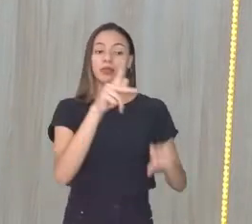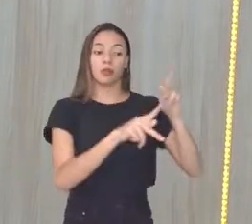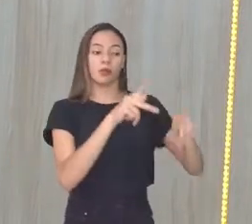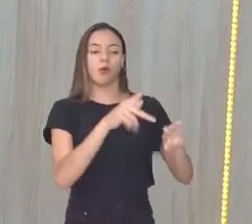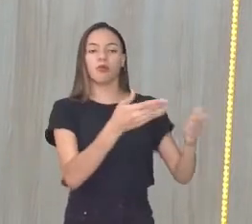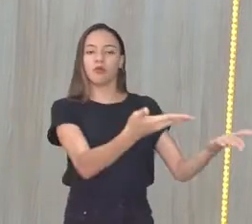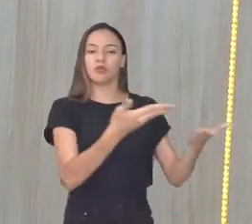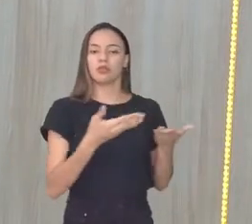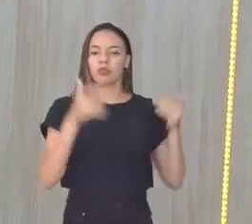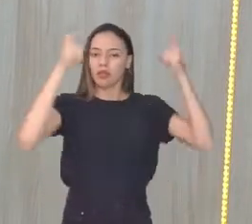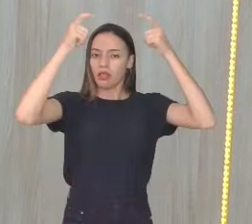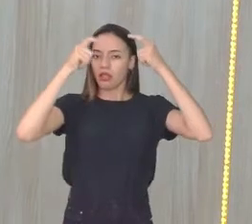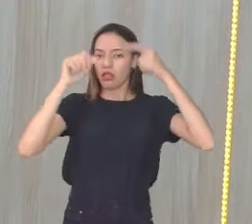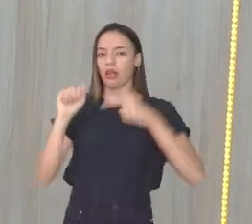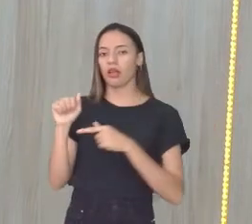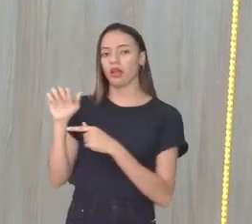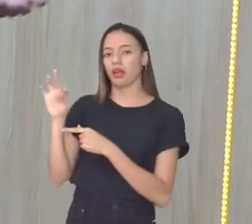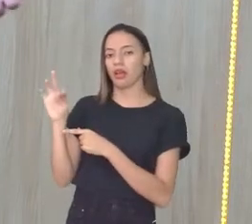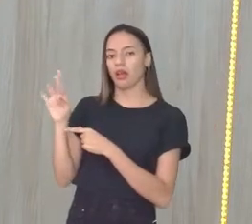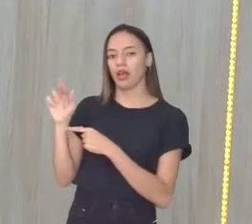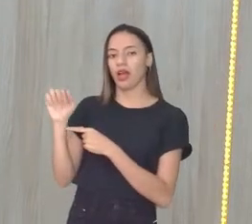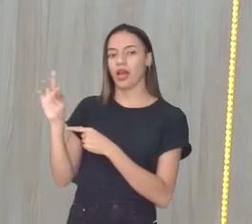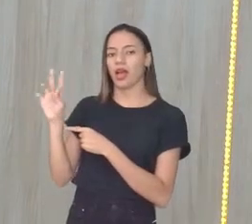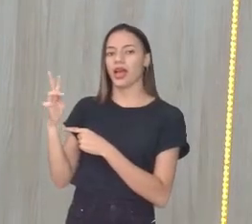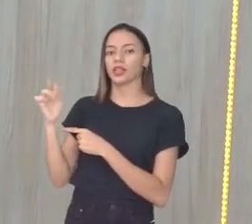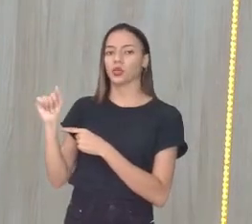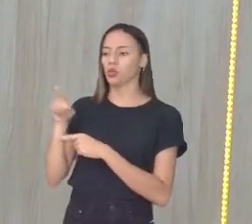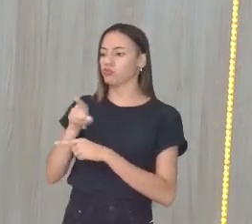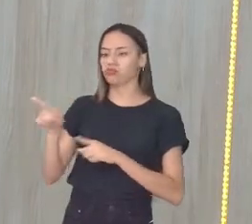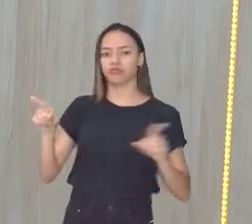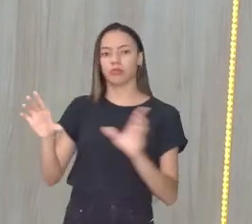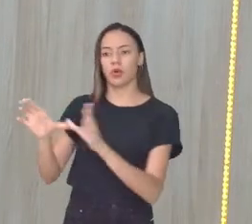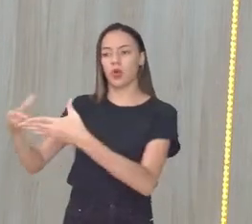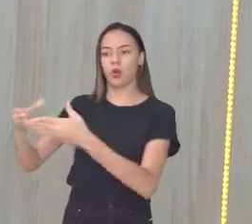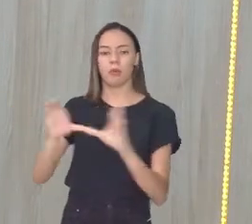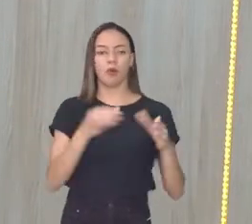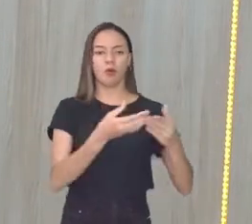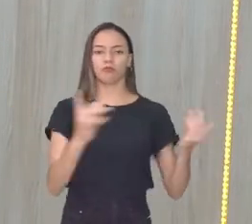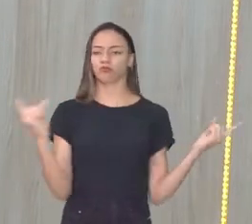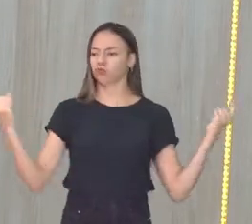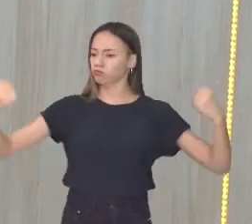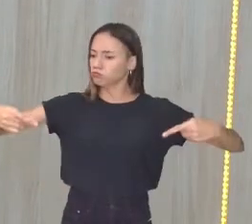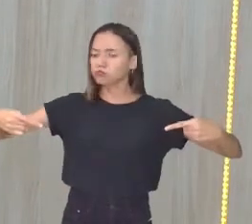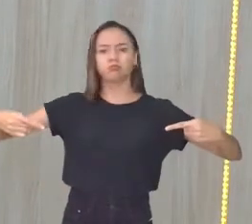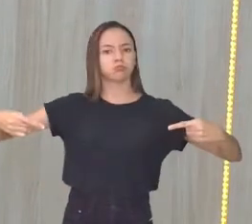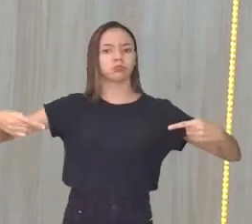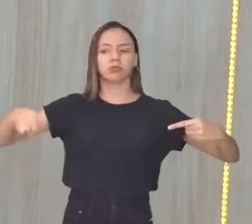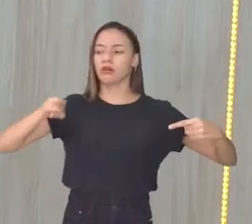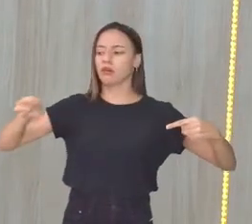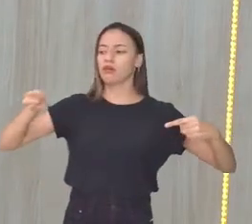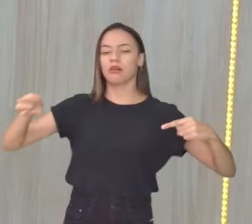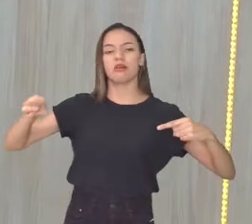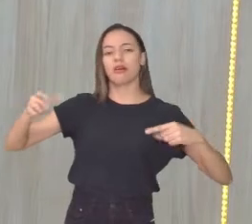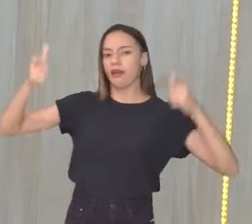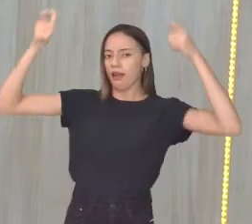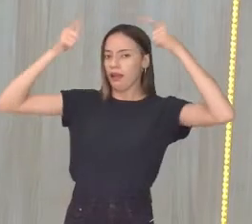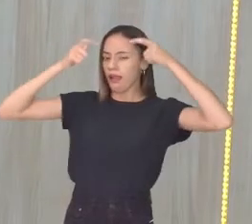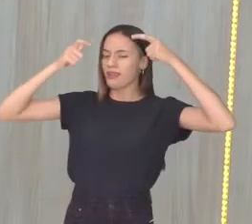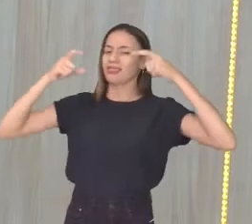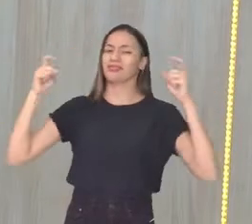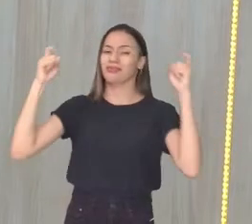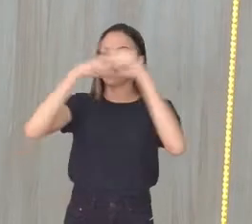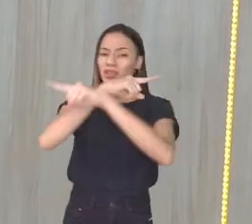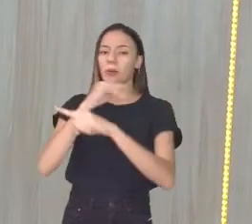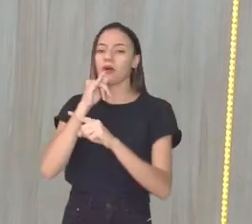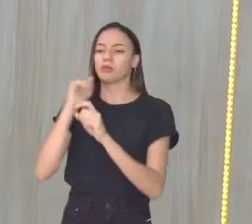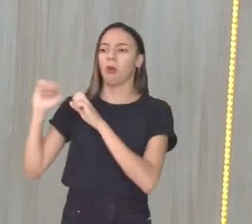pelo rei Arthur. Eles eram inimigos, né? O rei Arthur tinha uma dificuldade em povoar algumas áreas, né? E